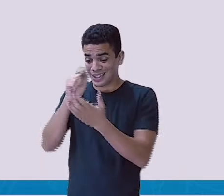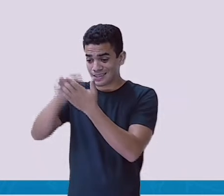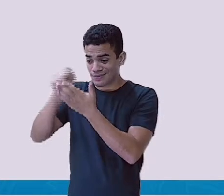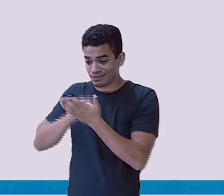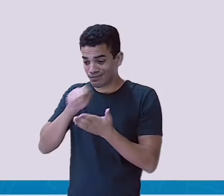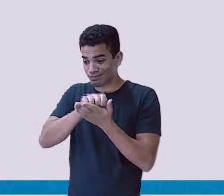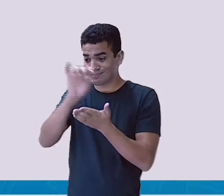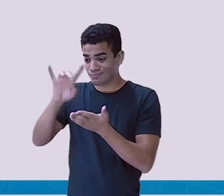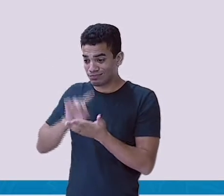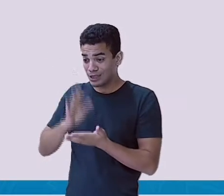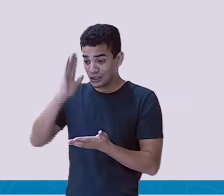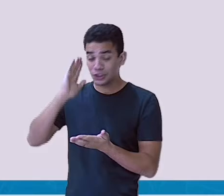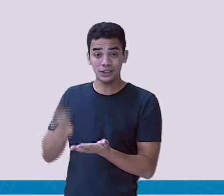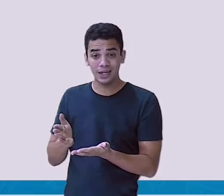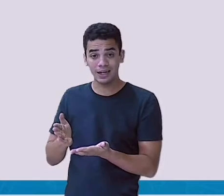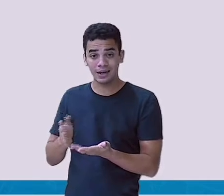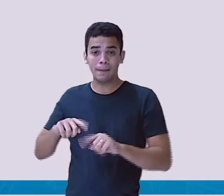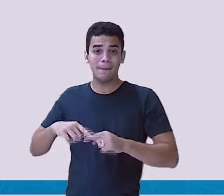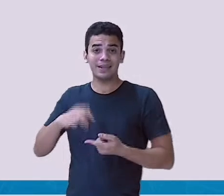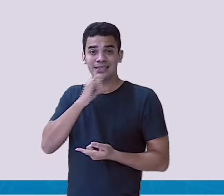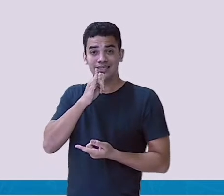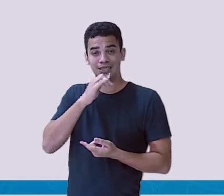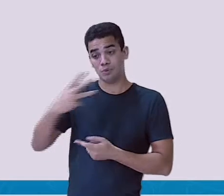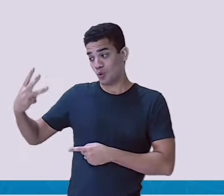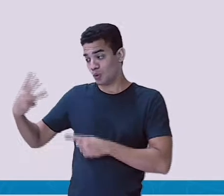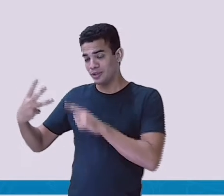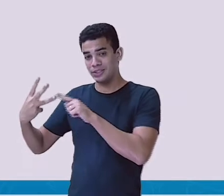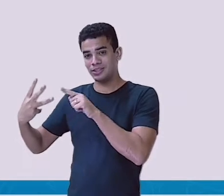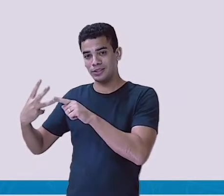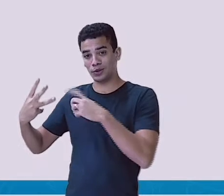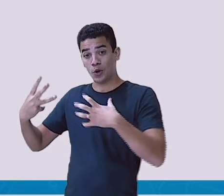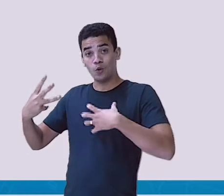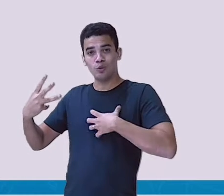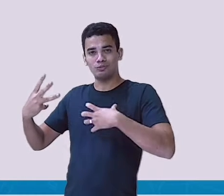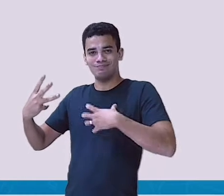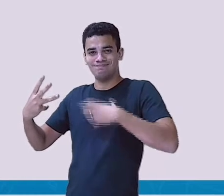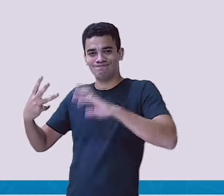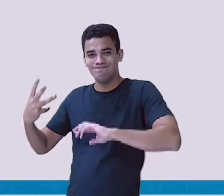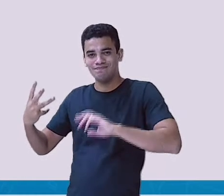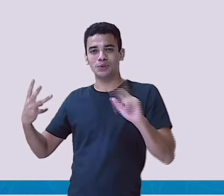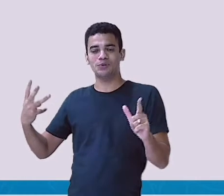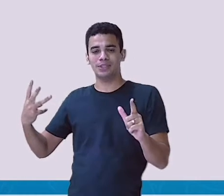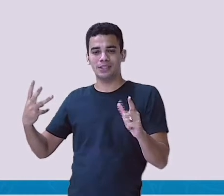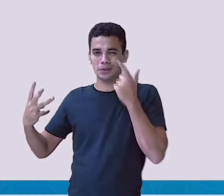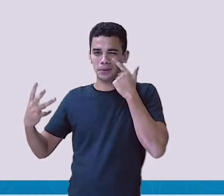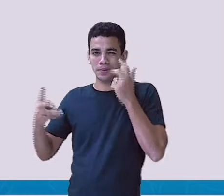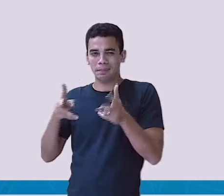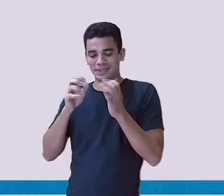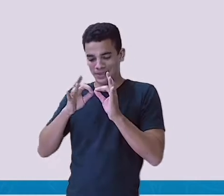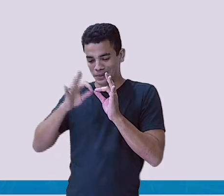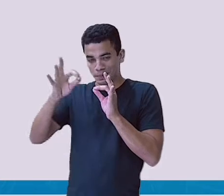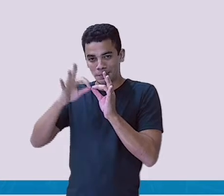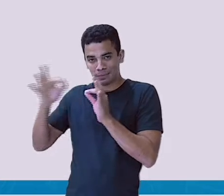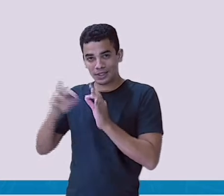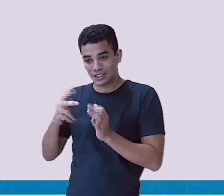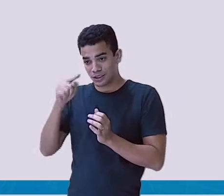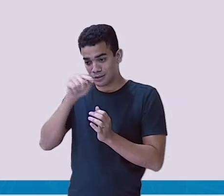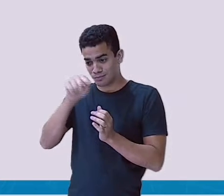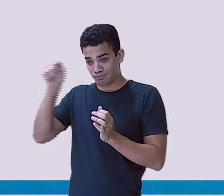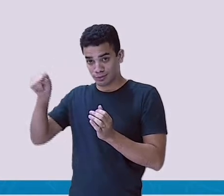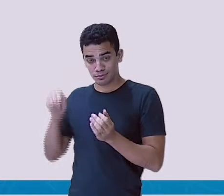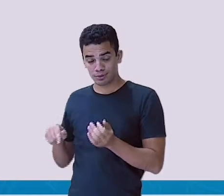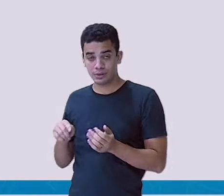que as medidas são totalmente diferentes dos dois anteriores. Então, observando assim, nós